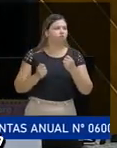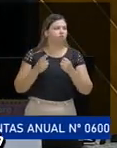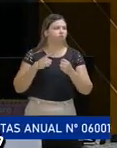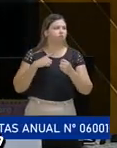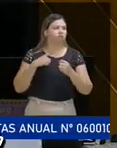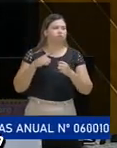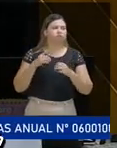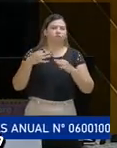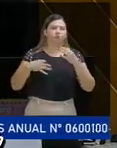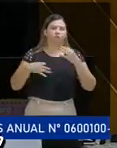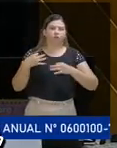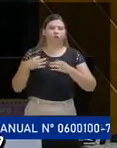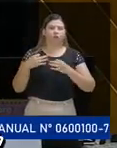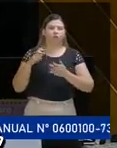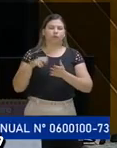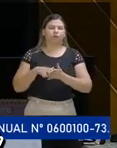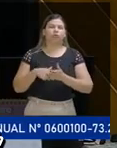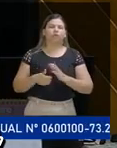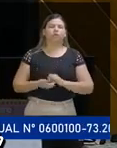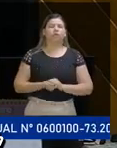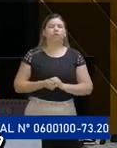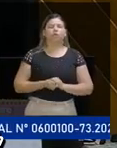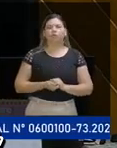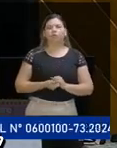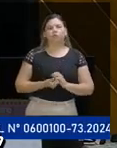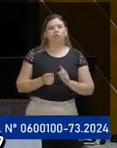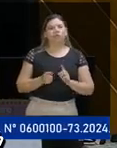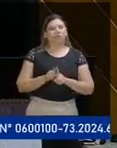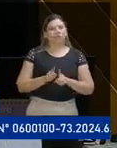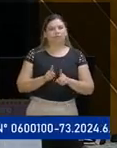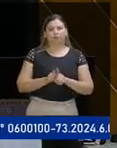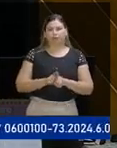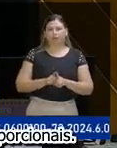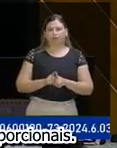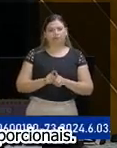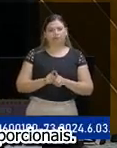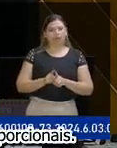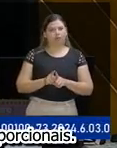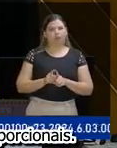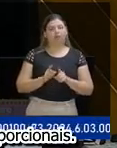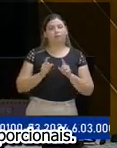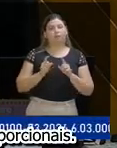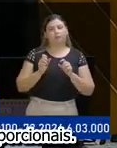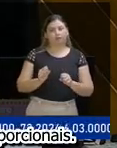da sanção. Não impedem a aplicação de punições,